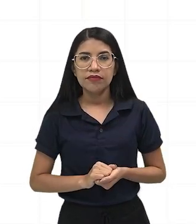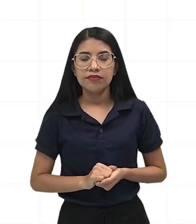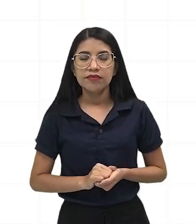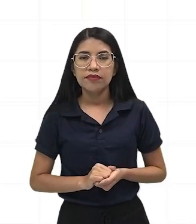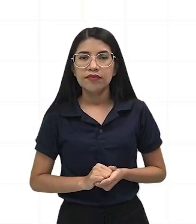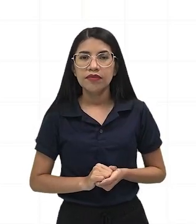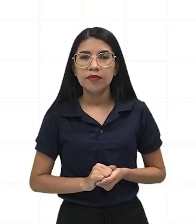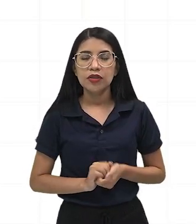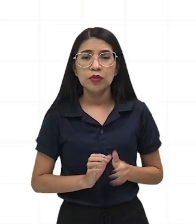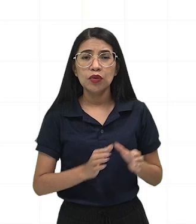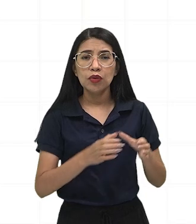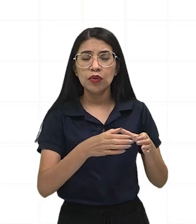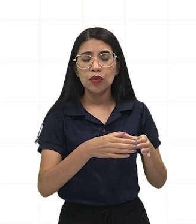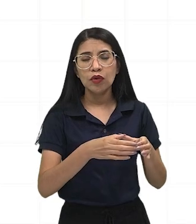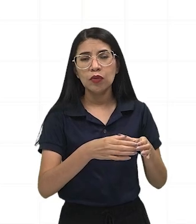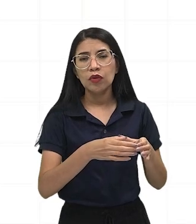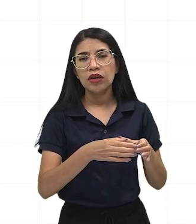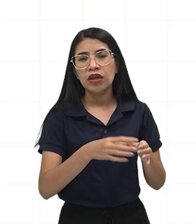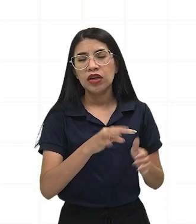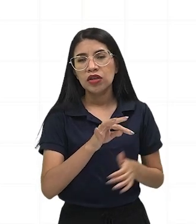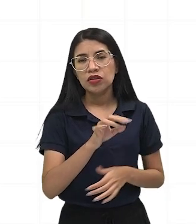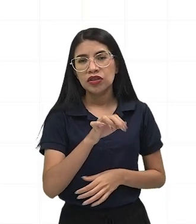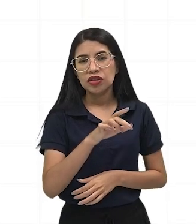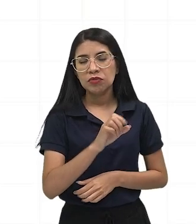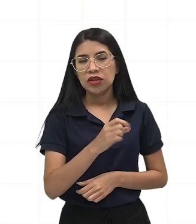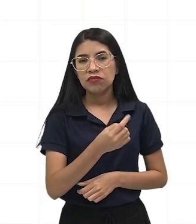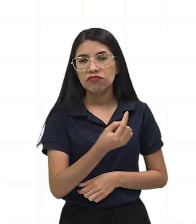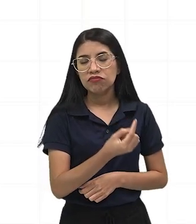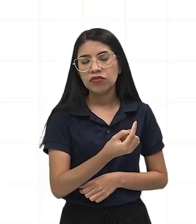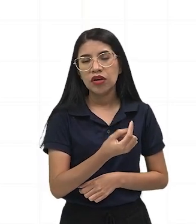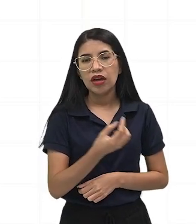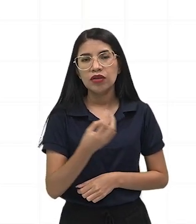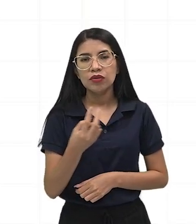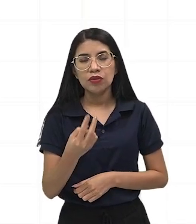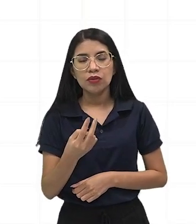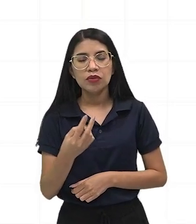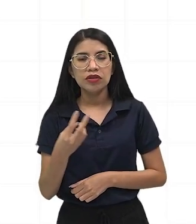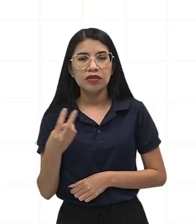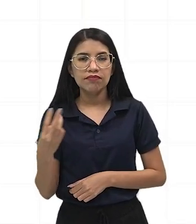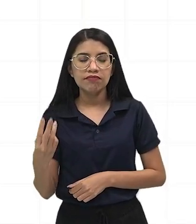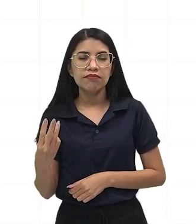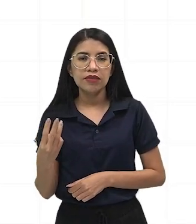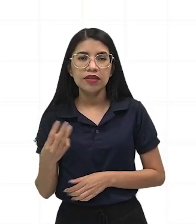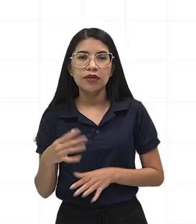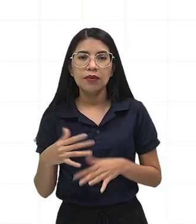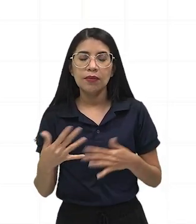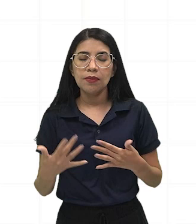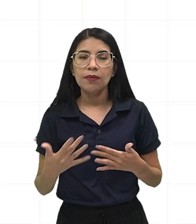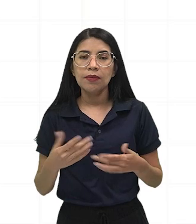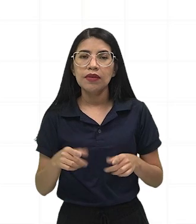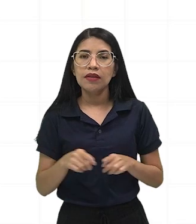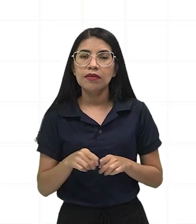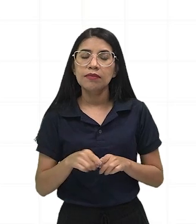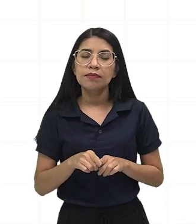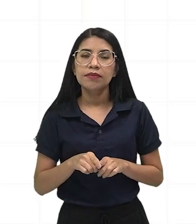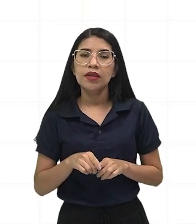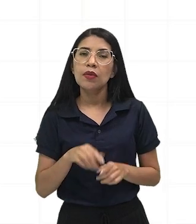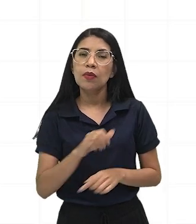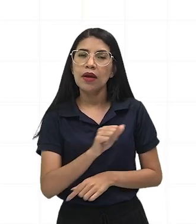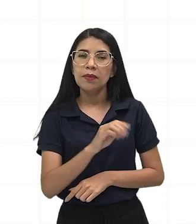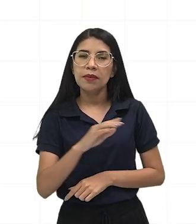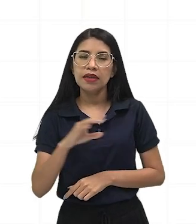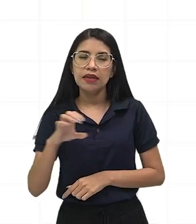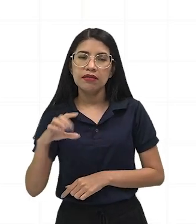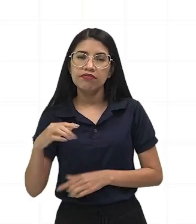Pedaços que torcem por o time A, digamos assim, pedaços que torcem pelo time B, pedaços que torcem pelo time C, e por aí